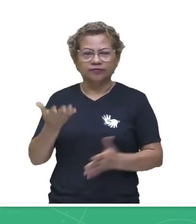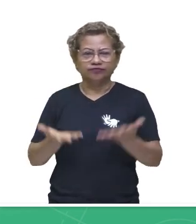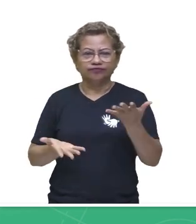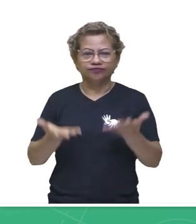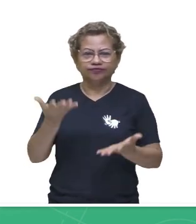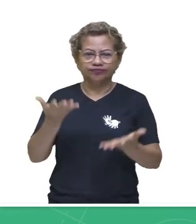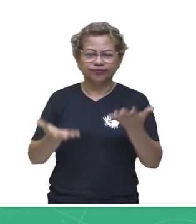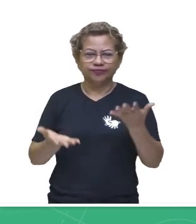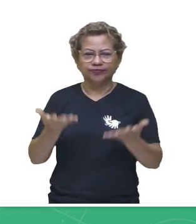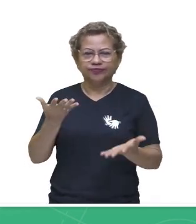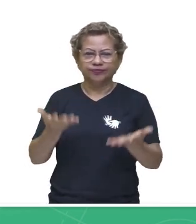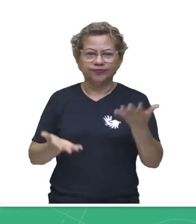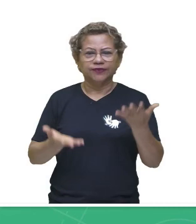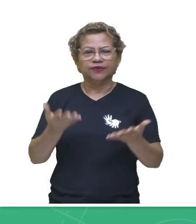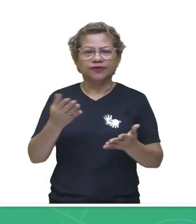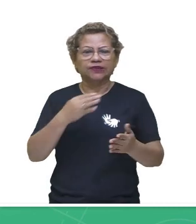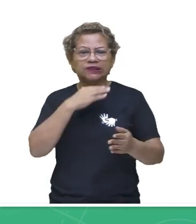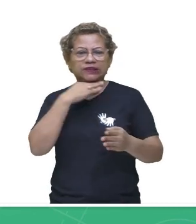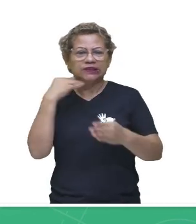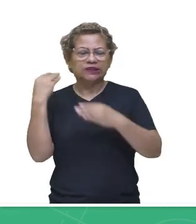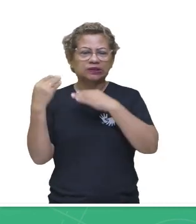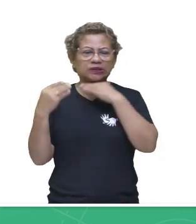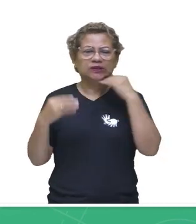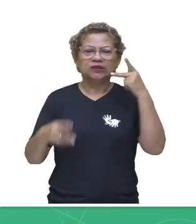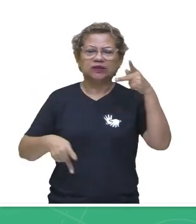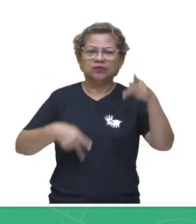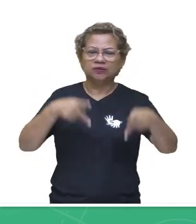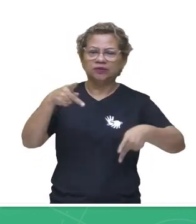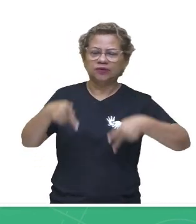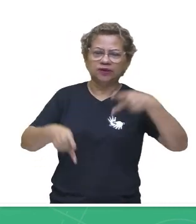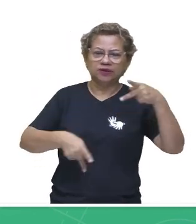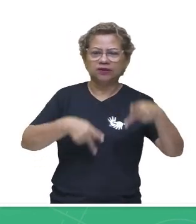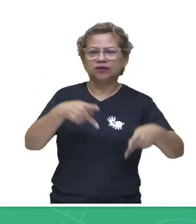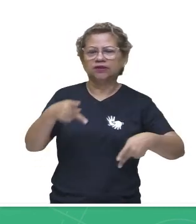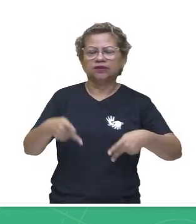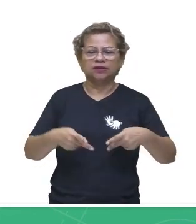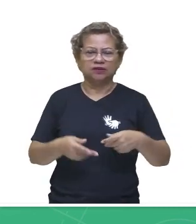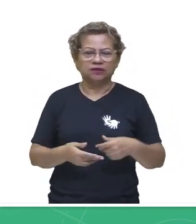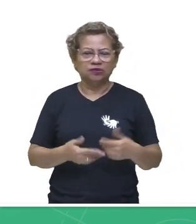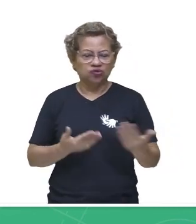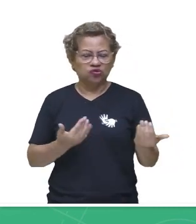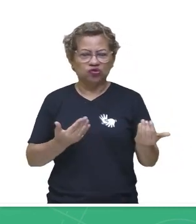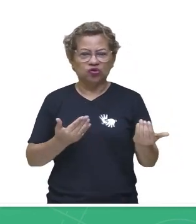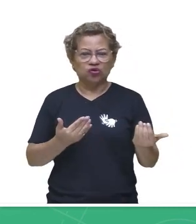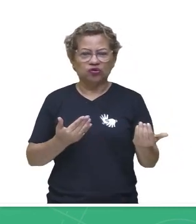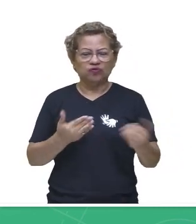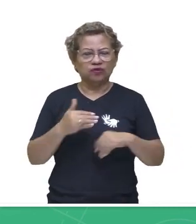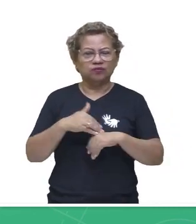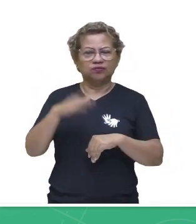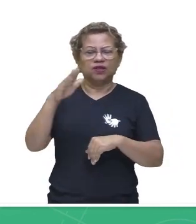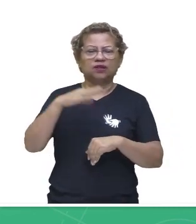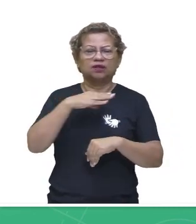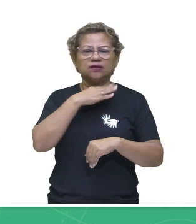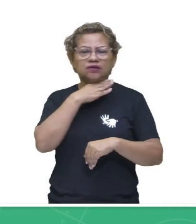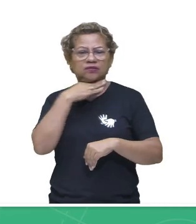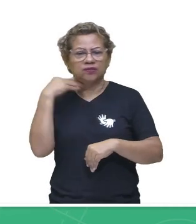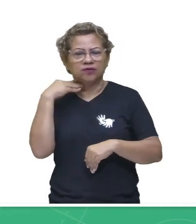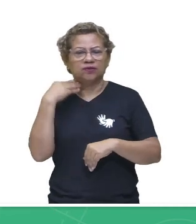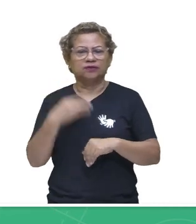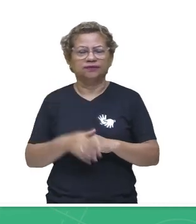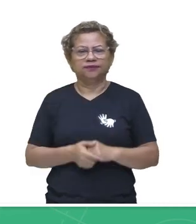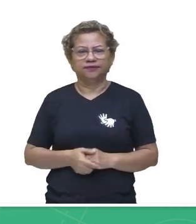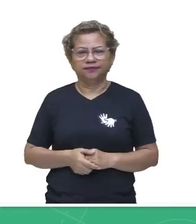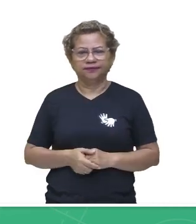população jovem. Não, não tem esse equilíbrio. O que acontece é que a juventude morre mais, né? Em